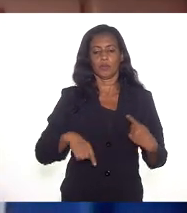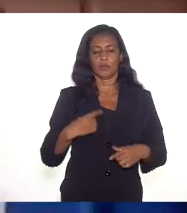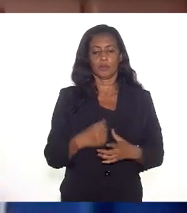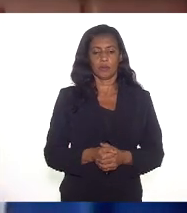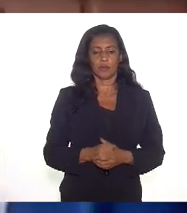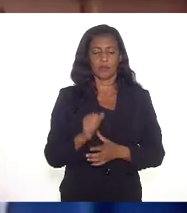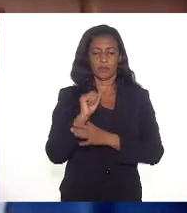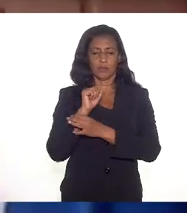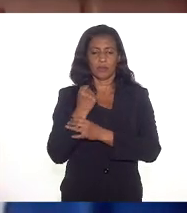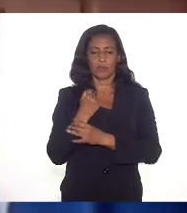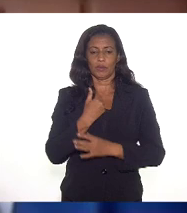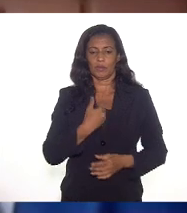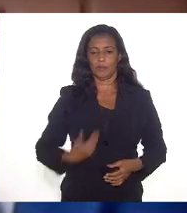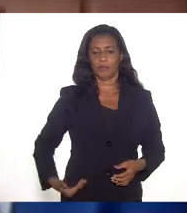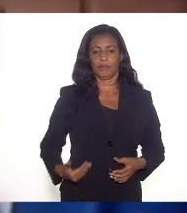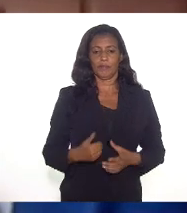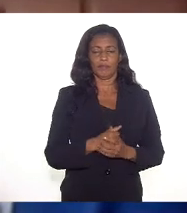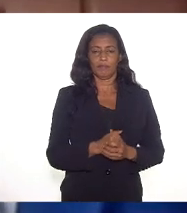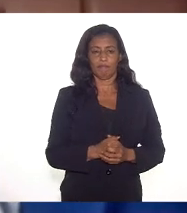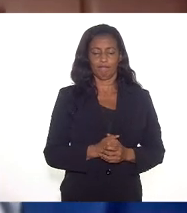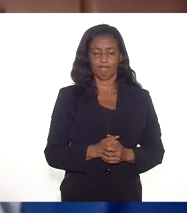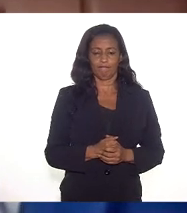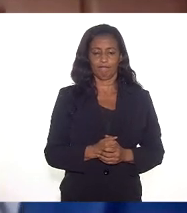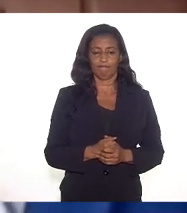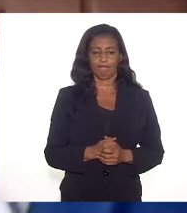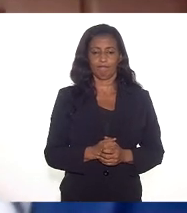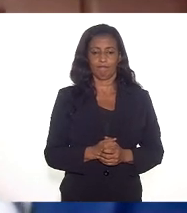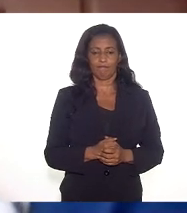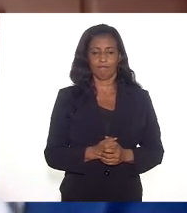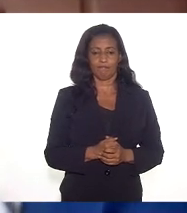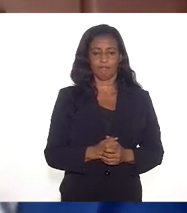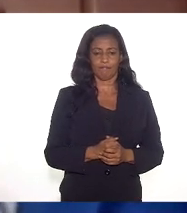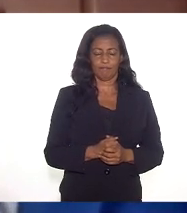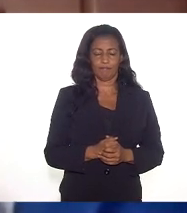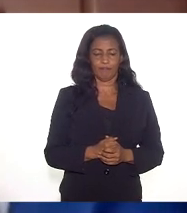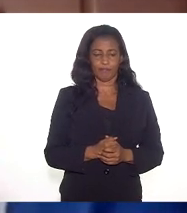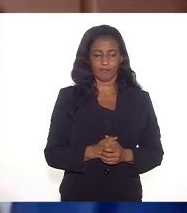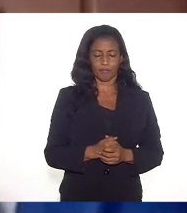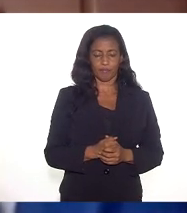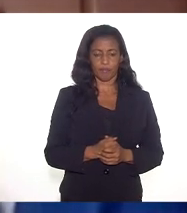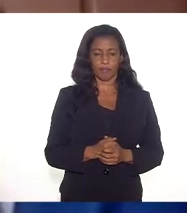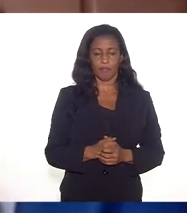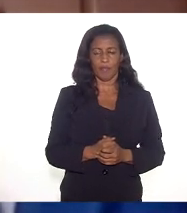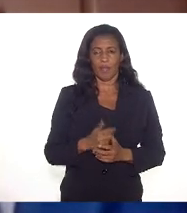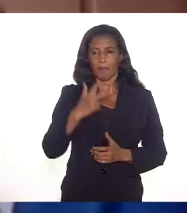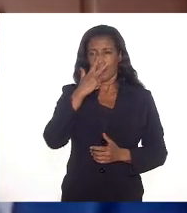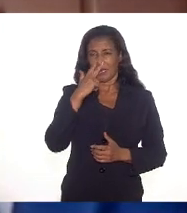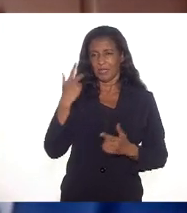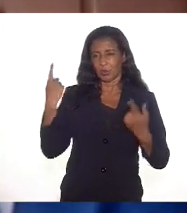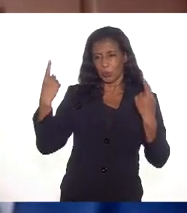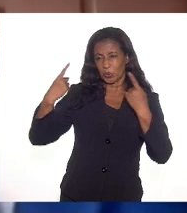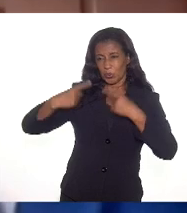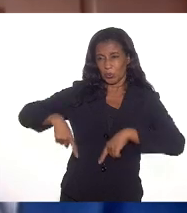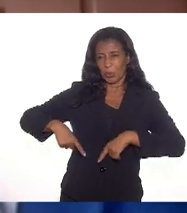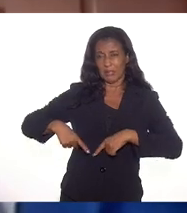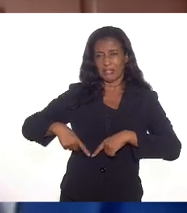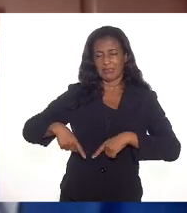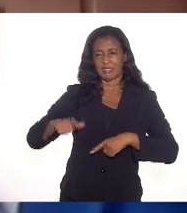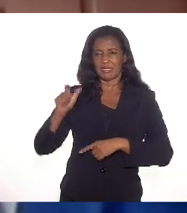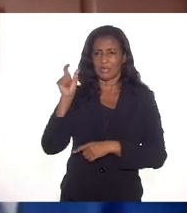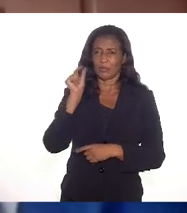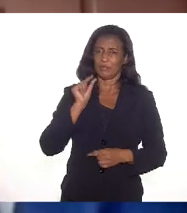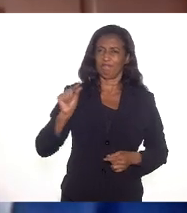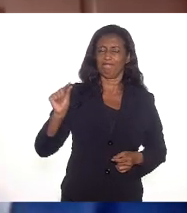de segurança pública ficar circunscrito à ostensividade e confronto. Então, são